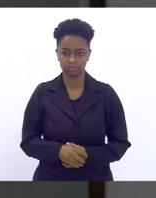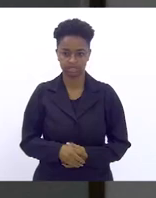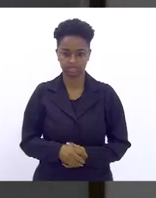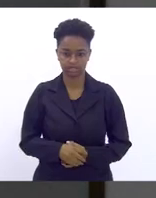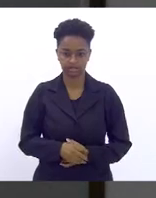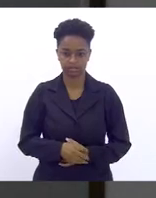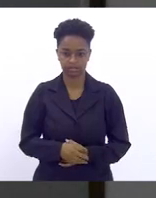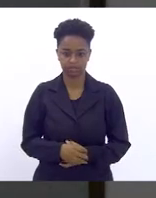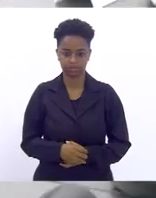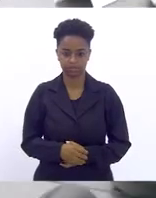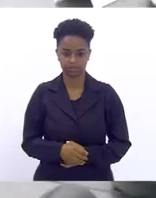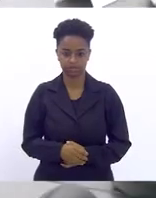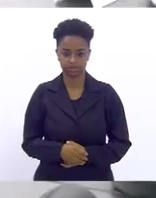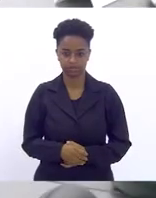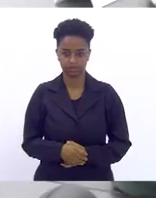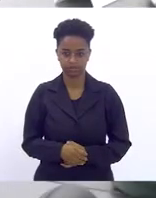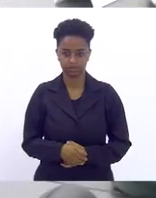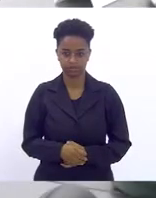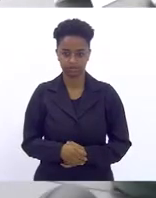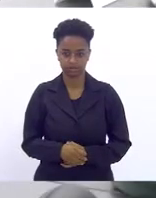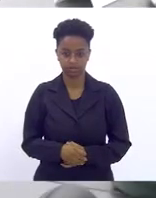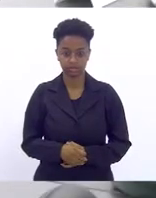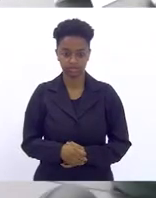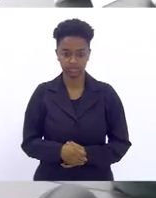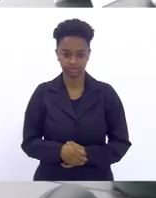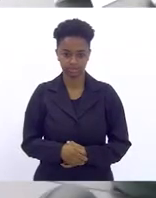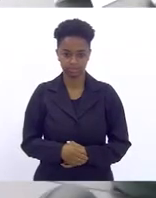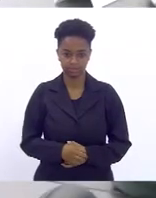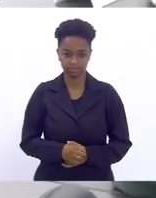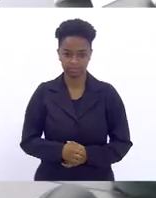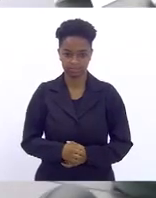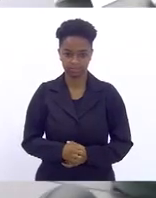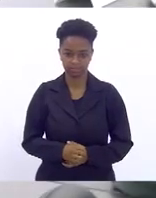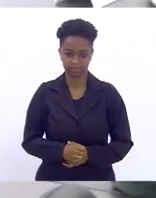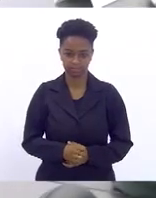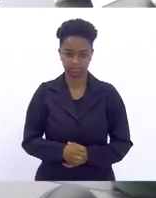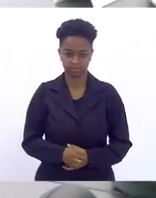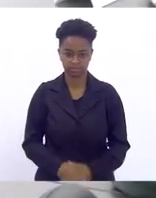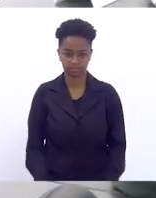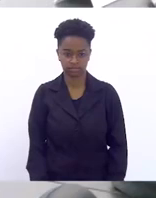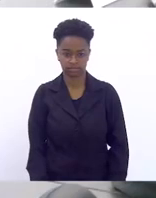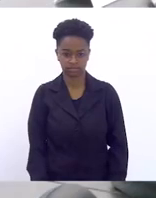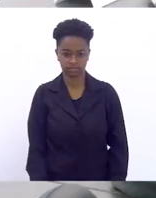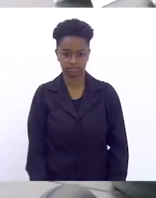organiza a cabeça organiza política